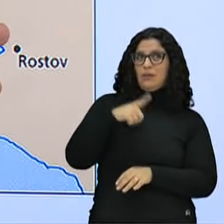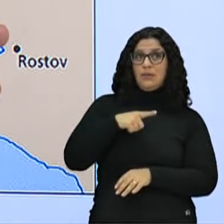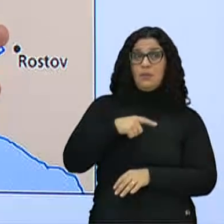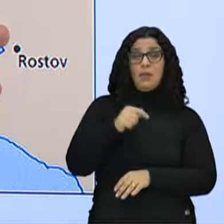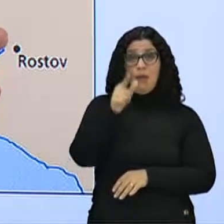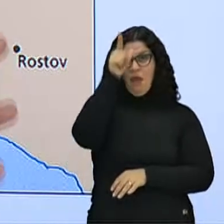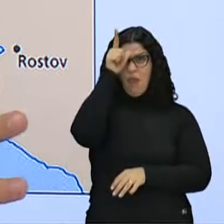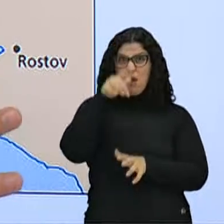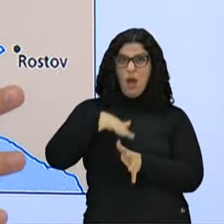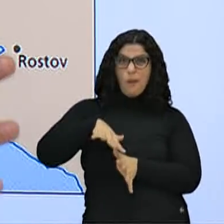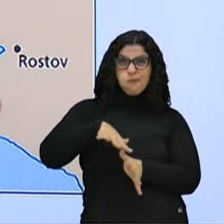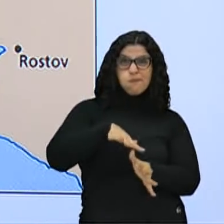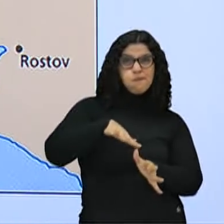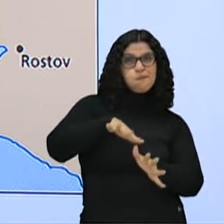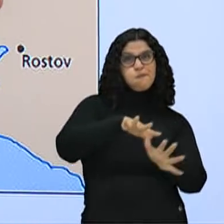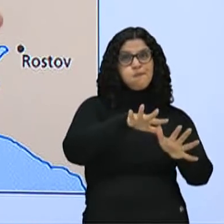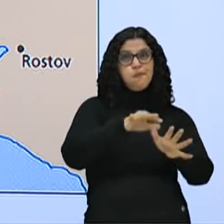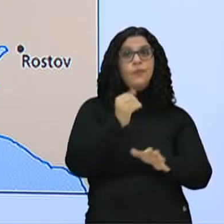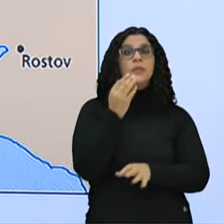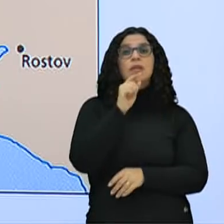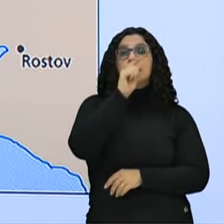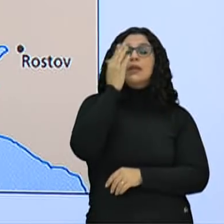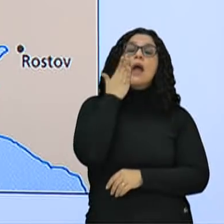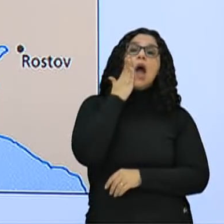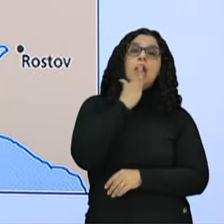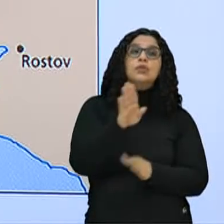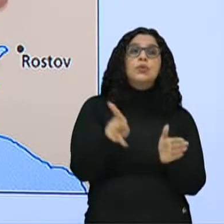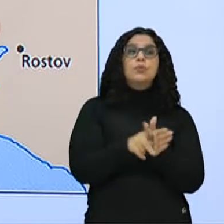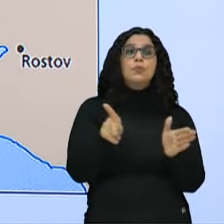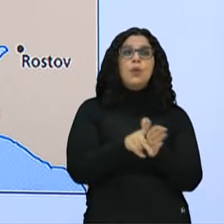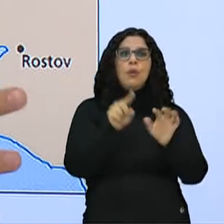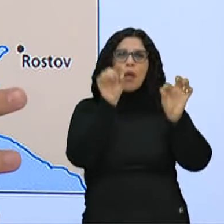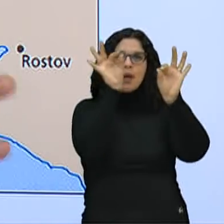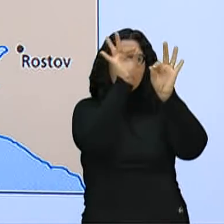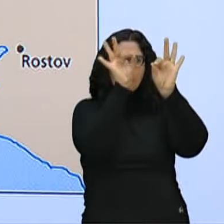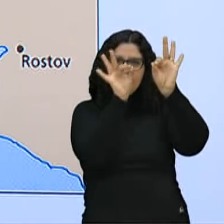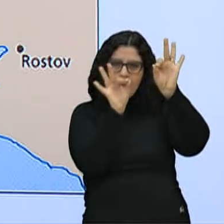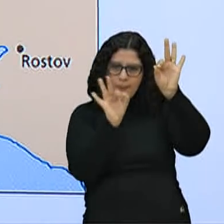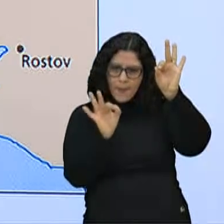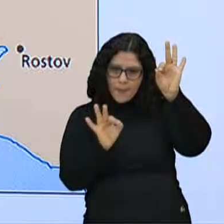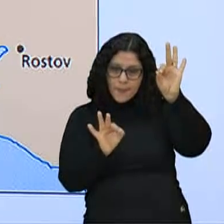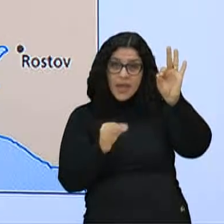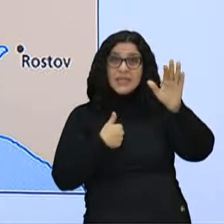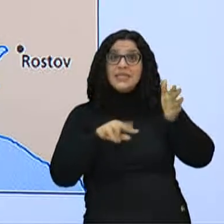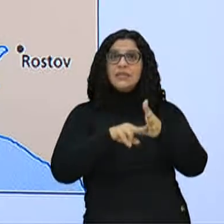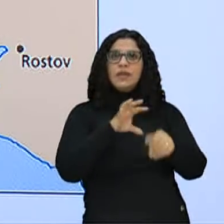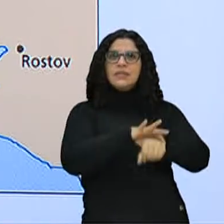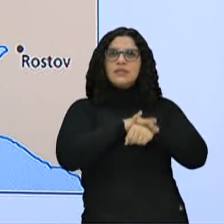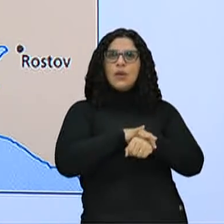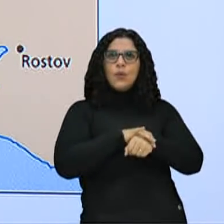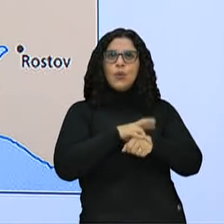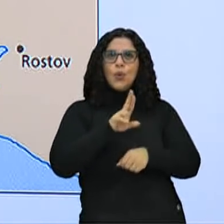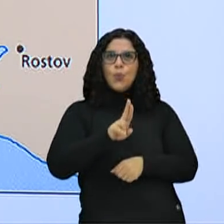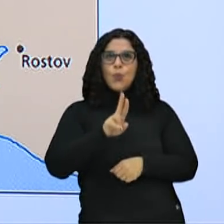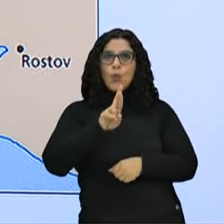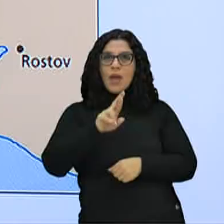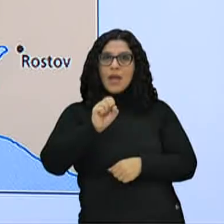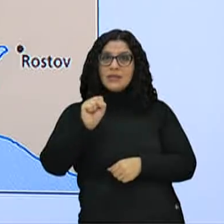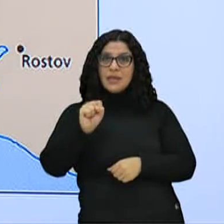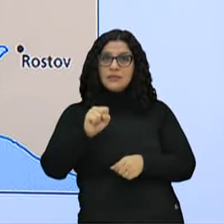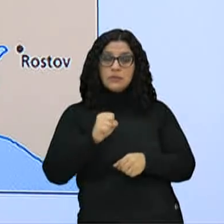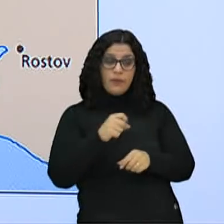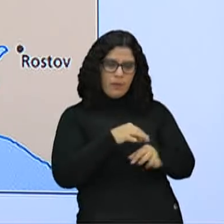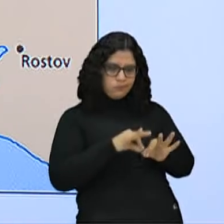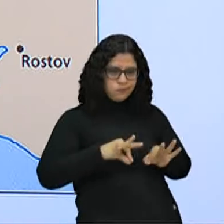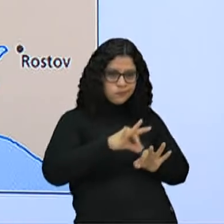avançou muito. Essa linha azul é a linha de defesa que a União Soviética montou. Repara como a União Soviética recuou